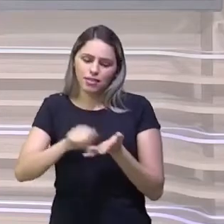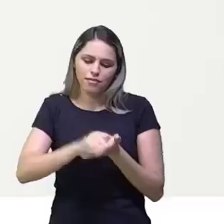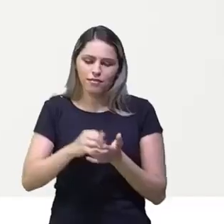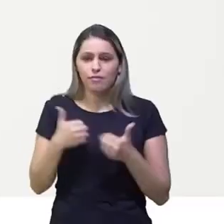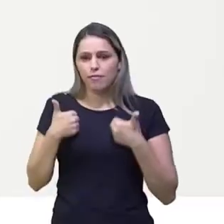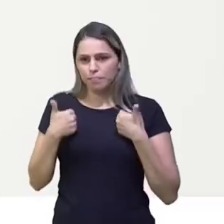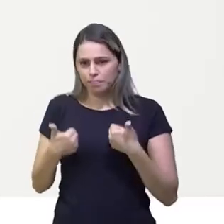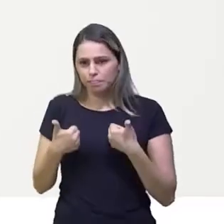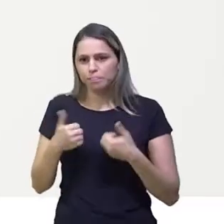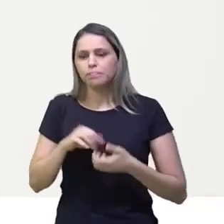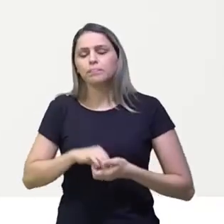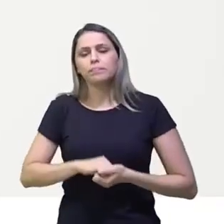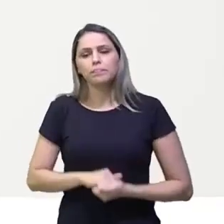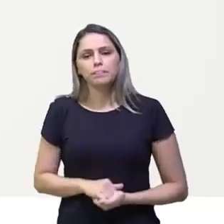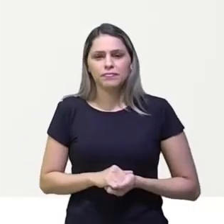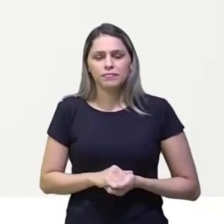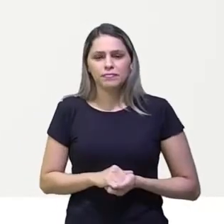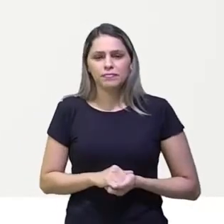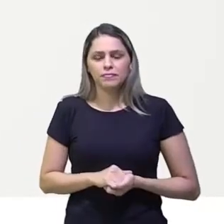comigo.